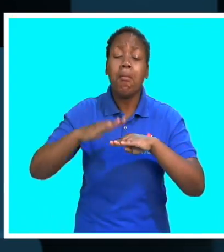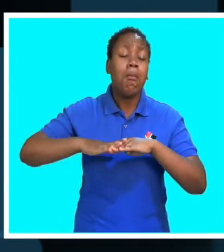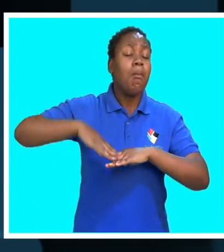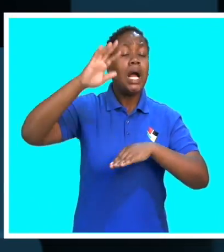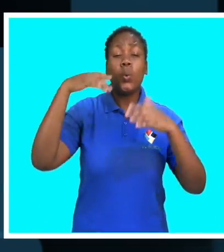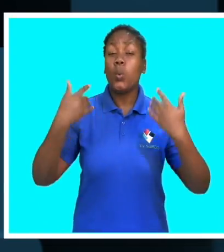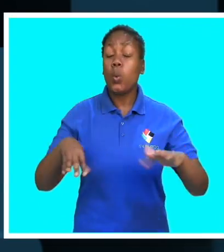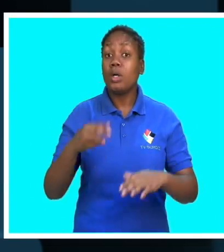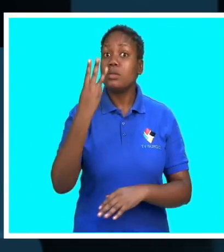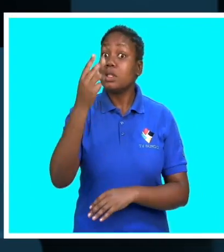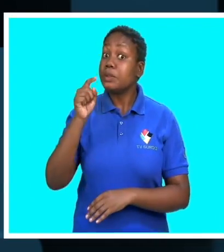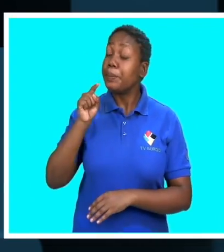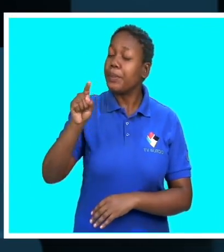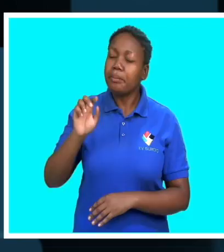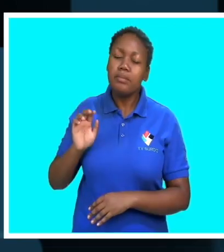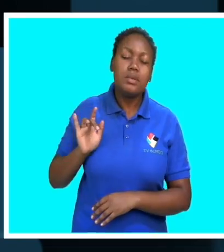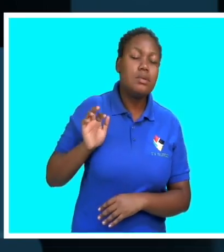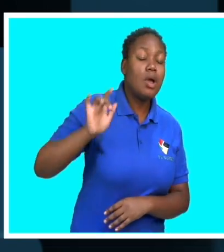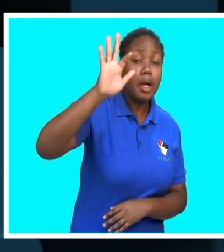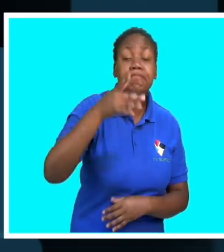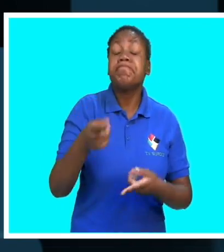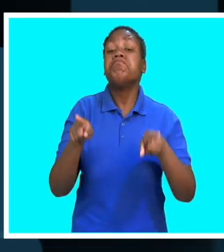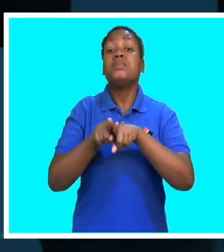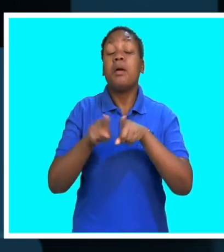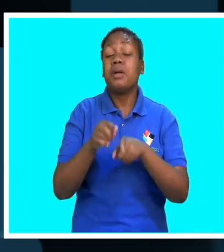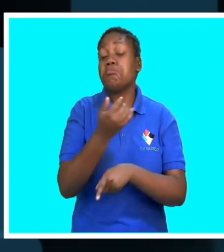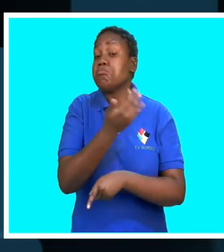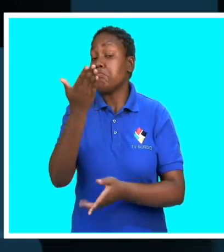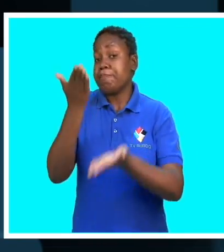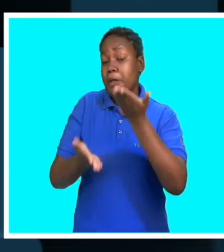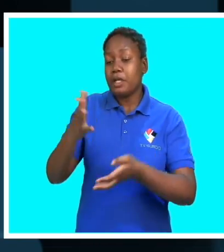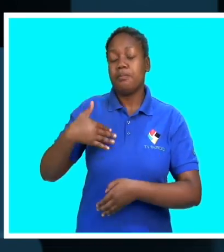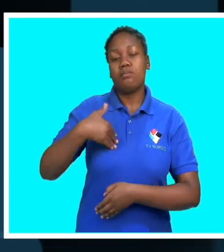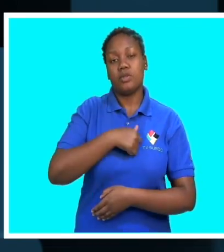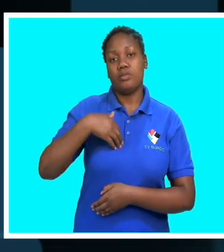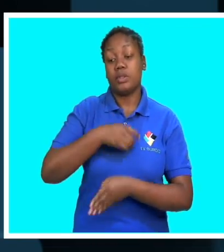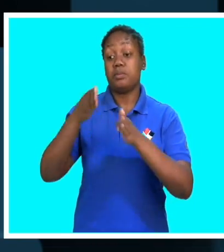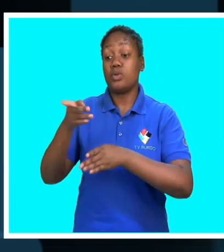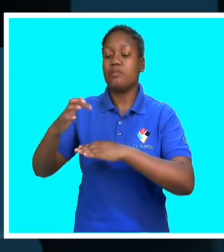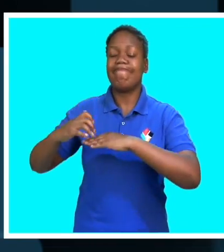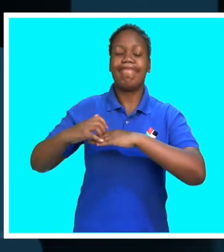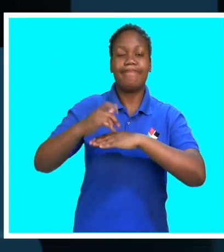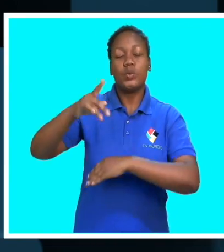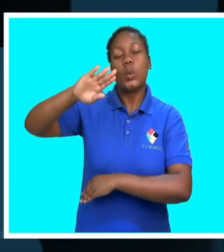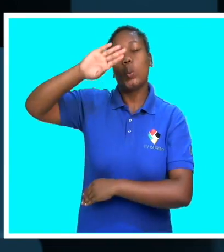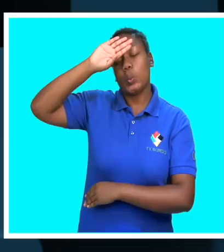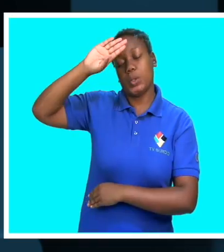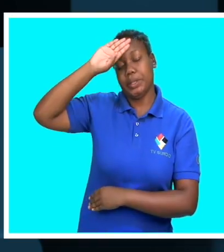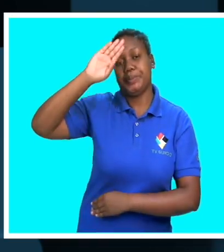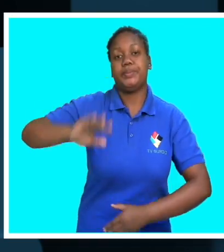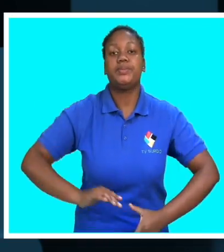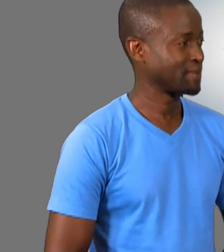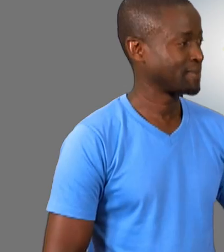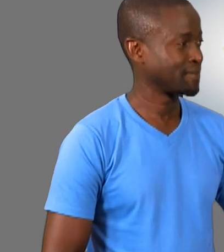Deste número, mais de metade morreram, principalmente por terem feito o diagnóstico da doença num estado